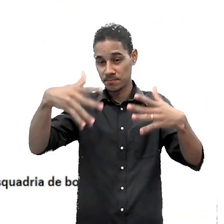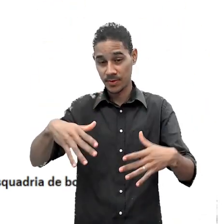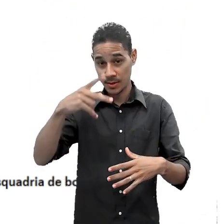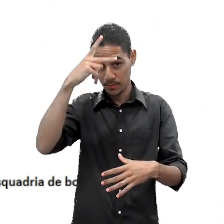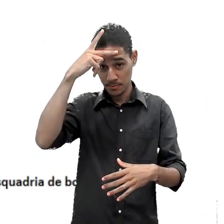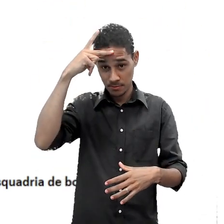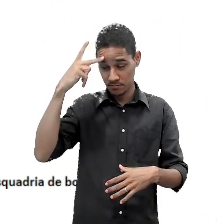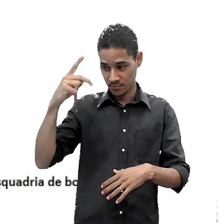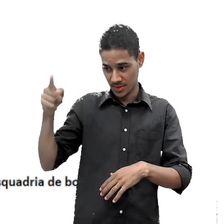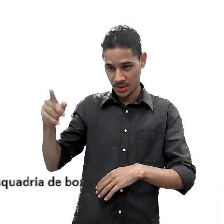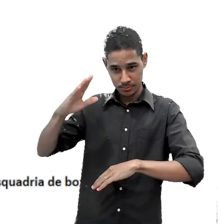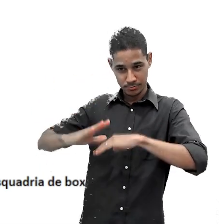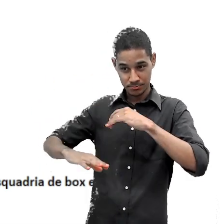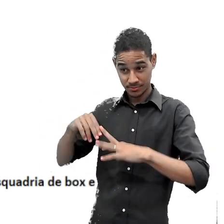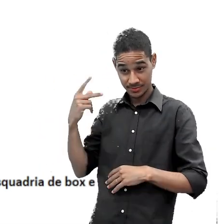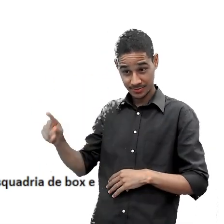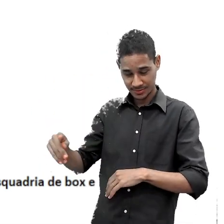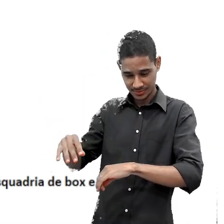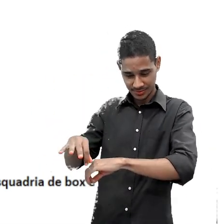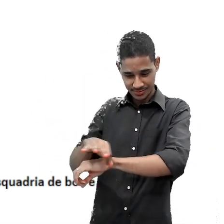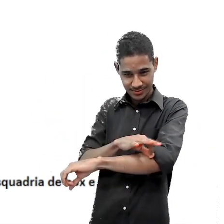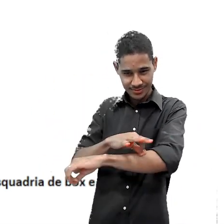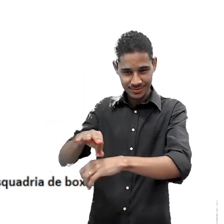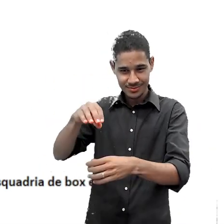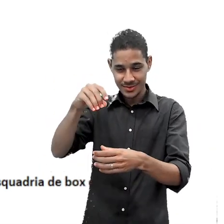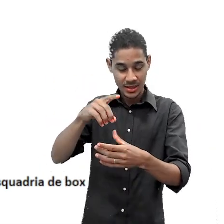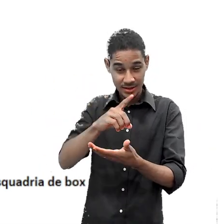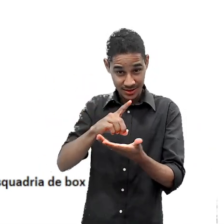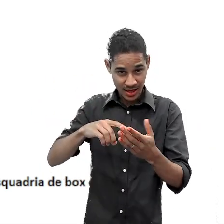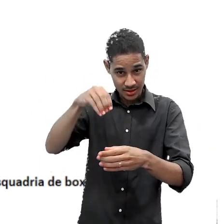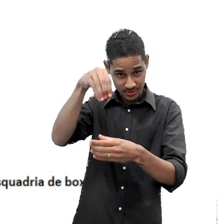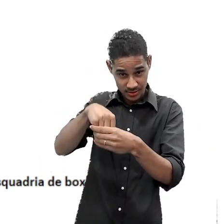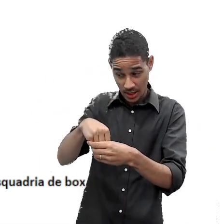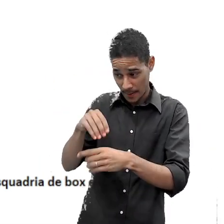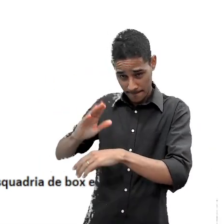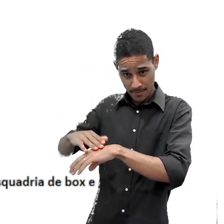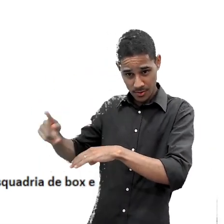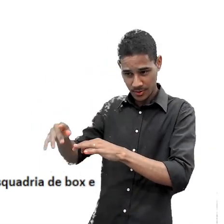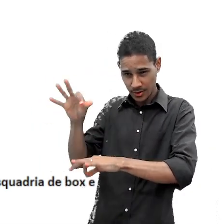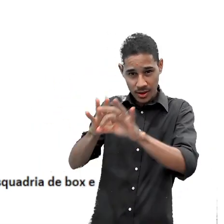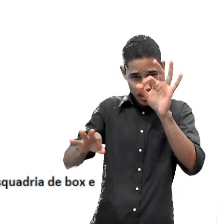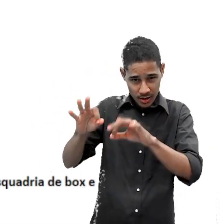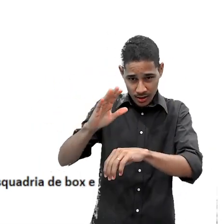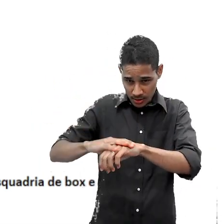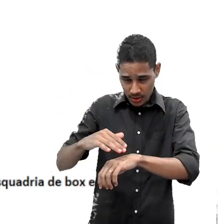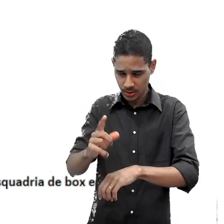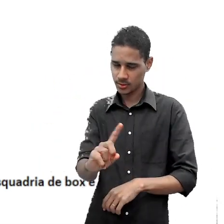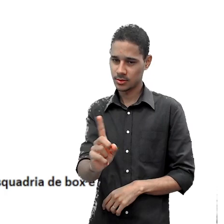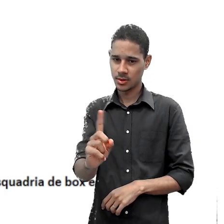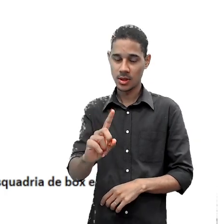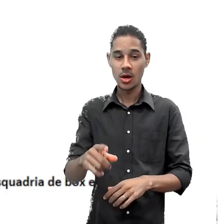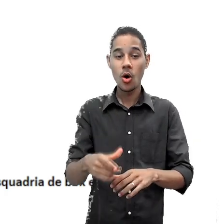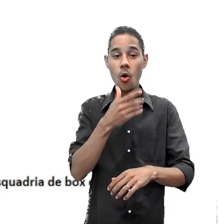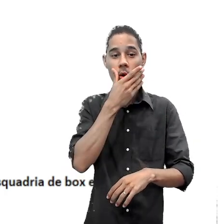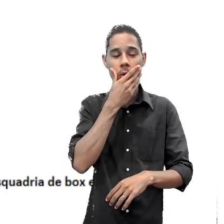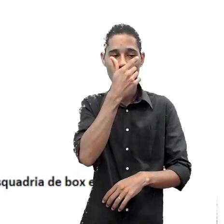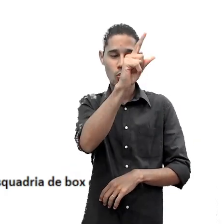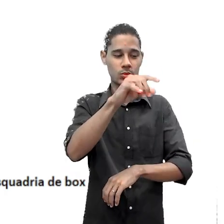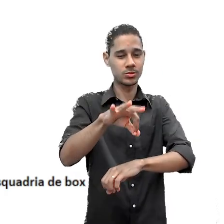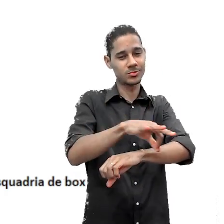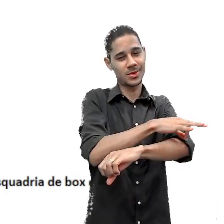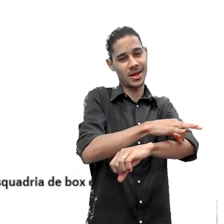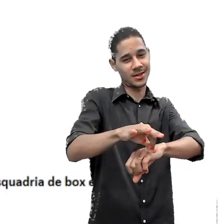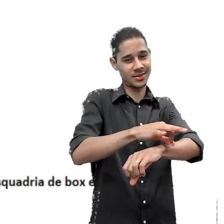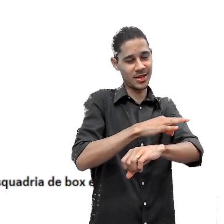design de interiores não projeta esse tipo de instalações. Essas instalações são projetadas pelos arquitetos e